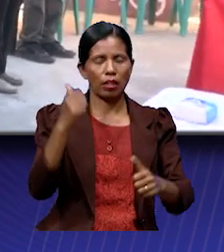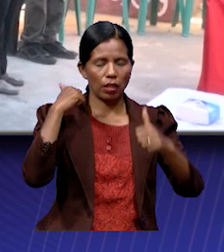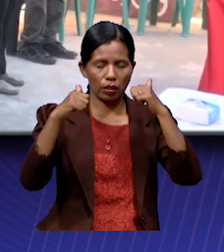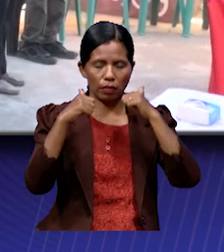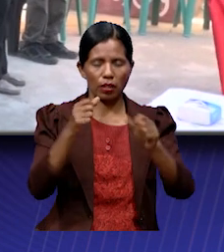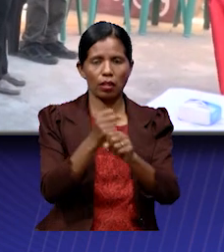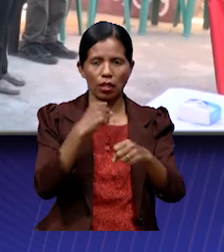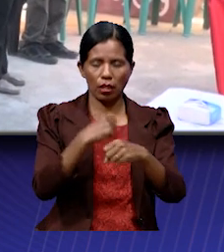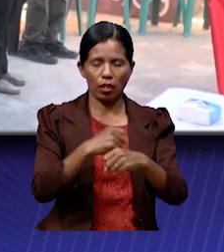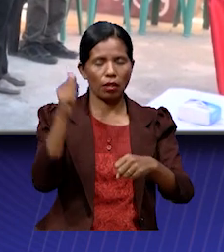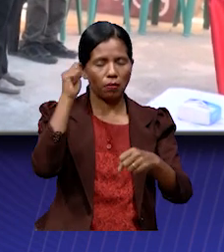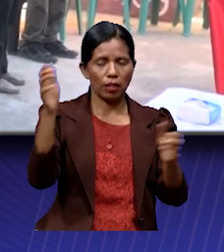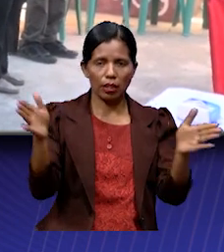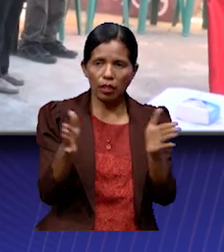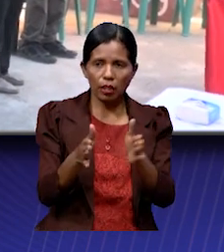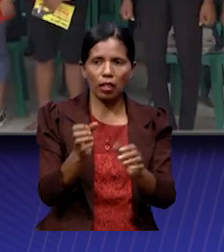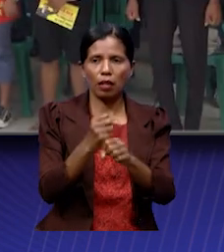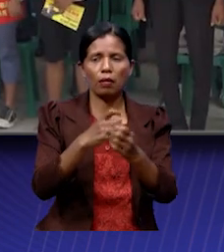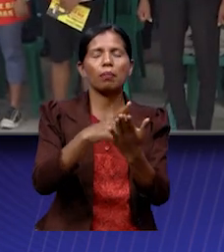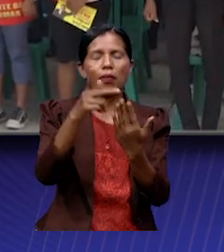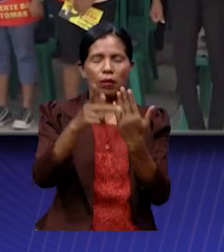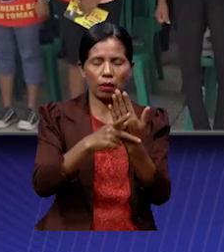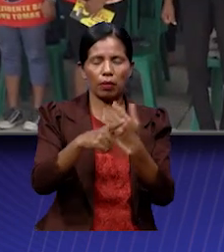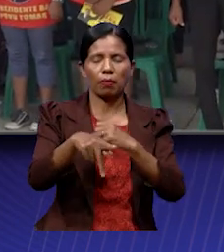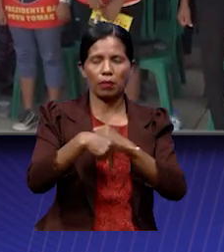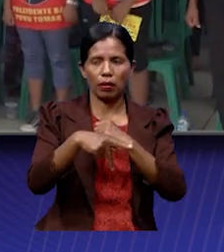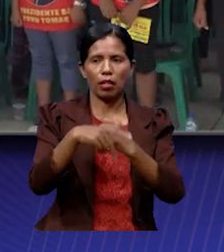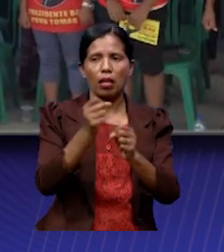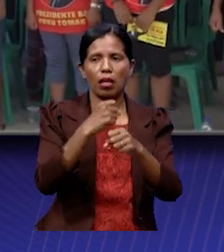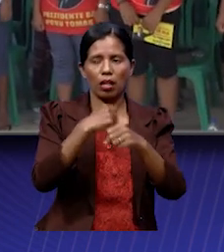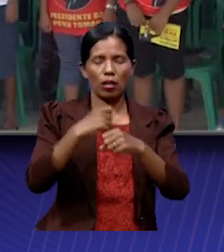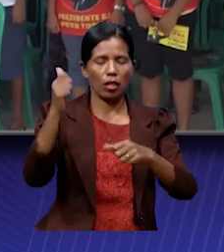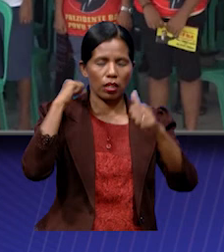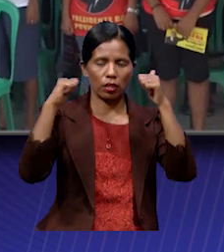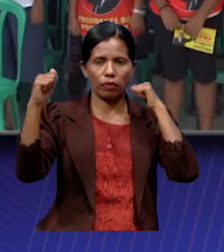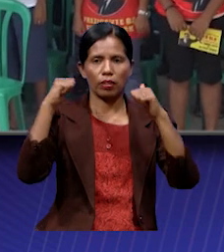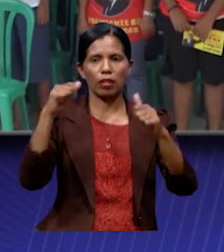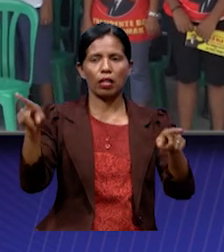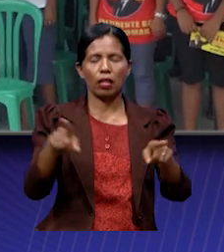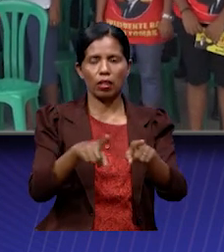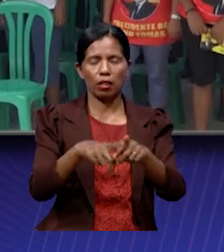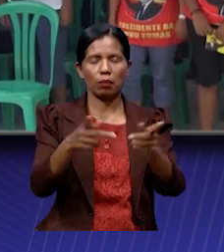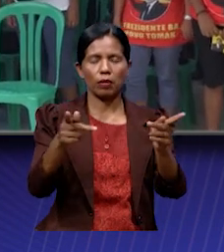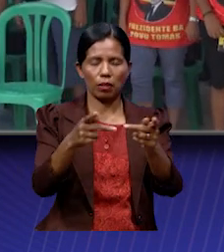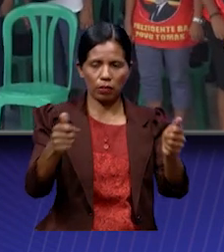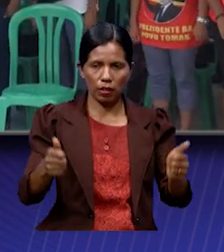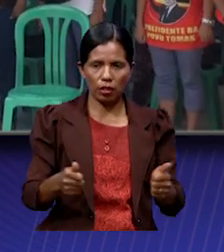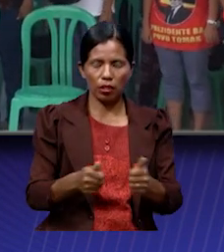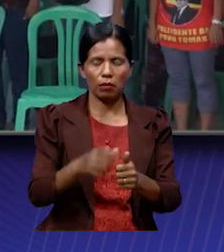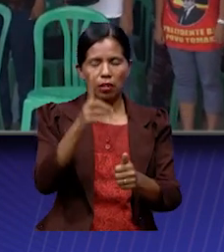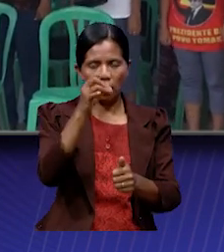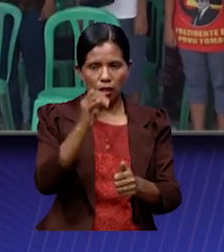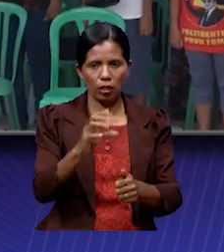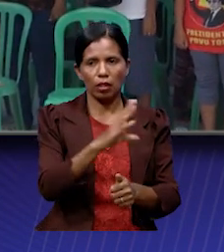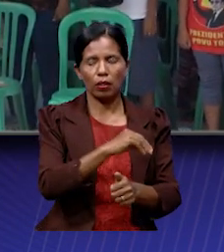mini-campanha nem realiza baseia no programa Partido União, nem bese halau atividade, anessa em posto administrativo Sireia Dili, no